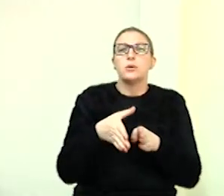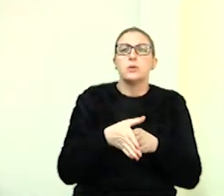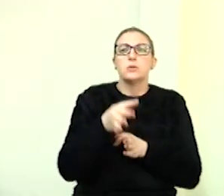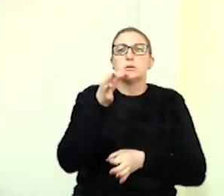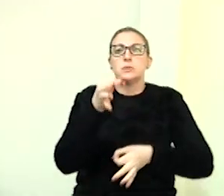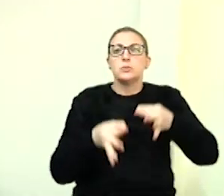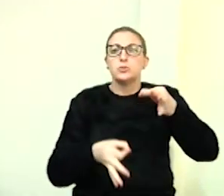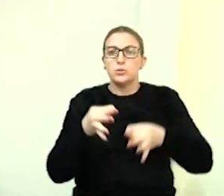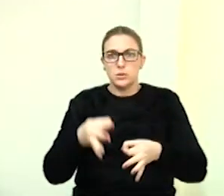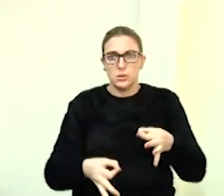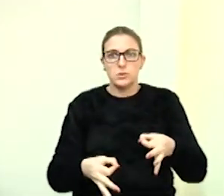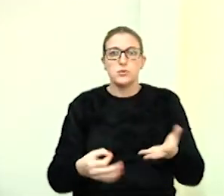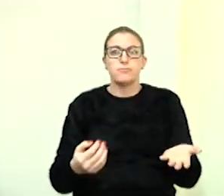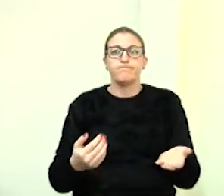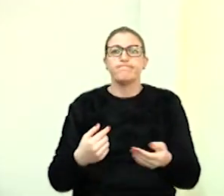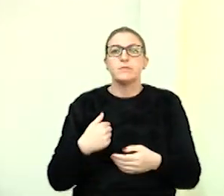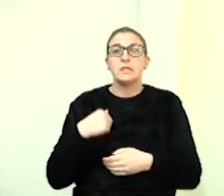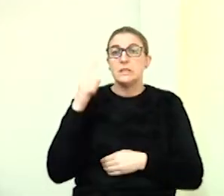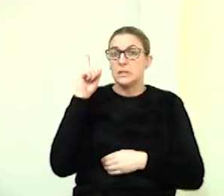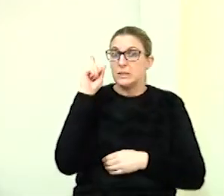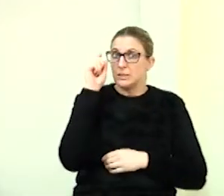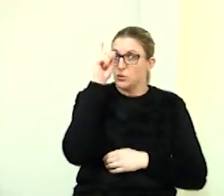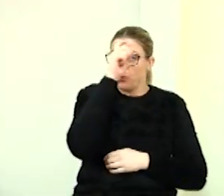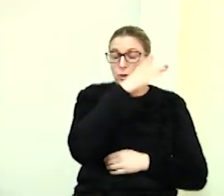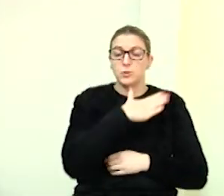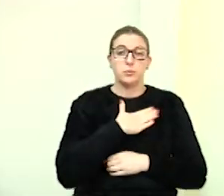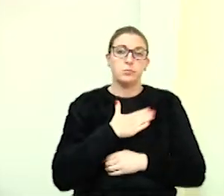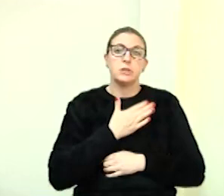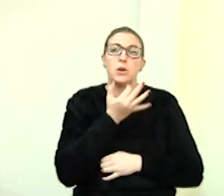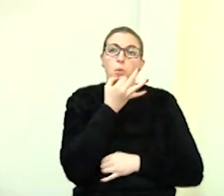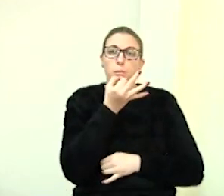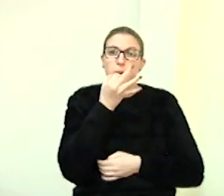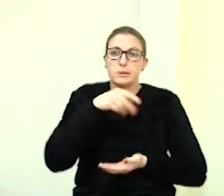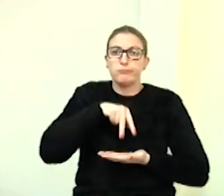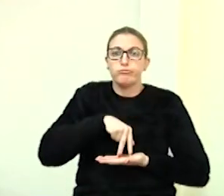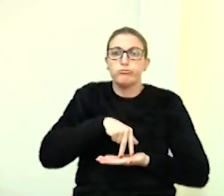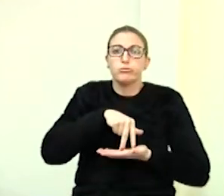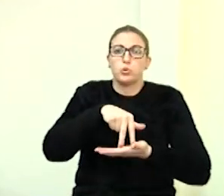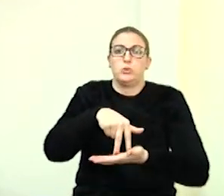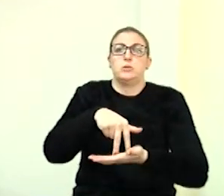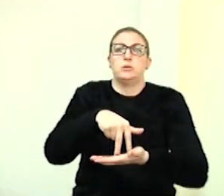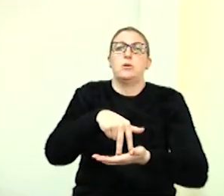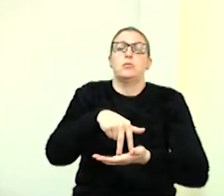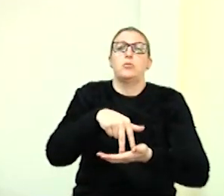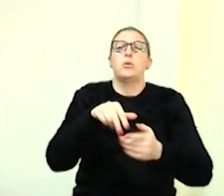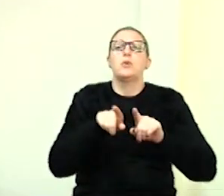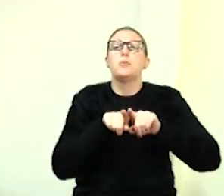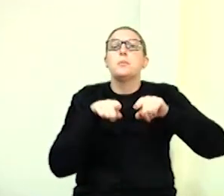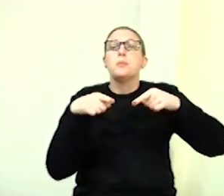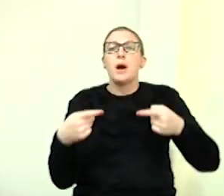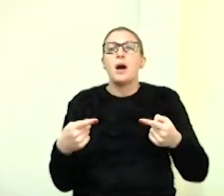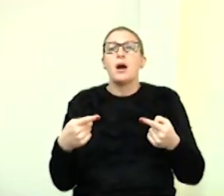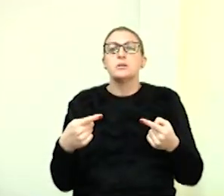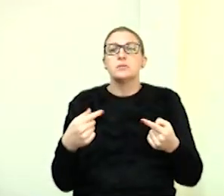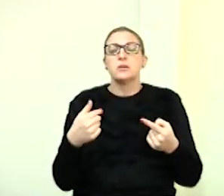é difícil se posicionar neste momento. Mas eu entendo, eu discordo um pouco